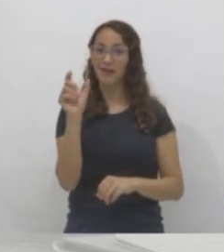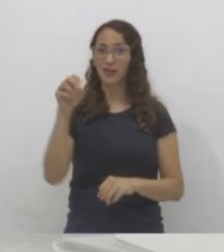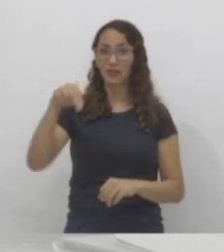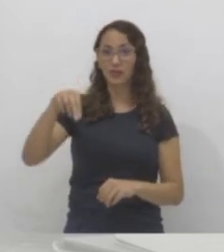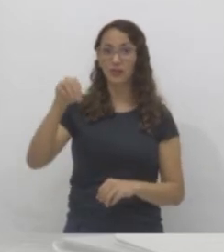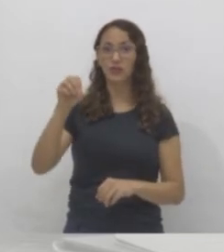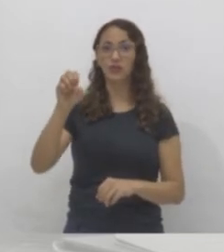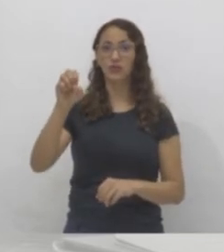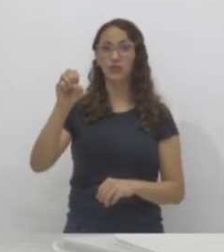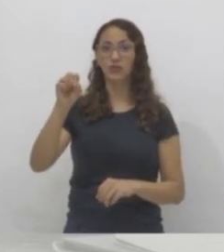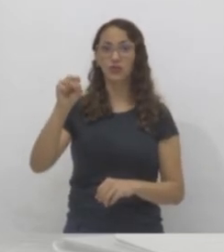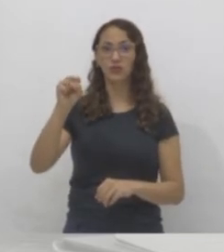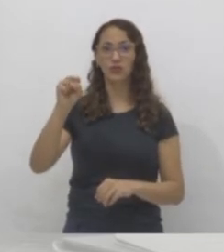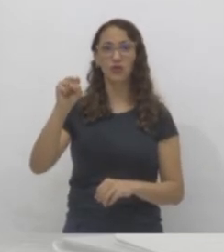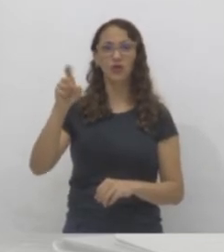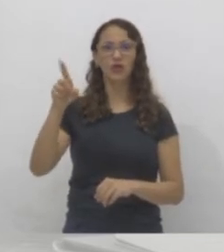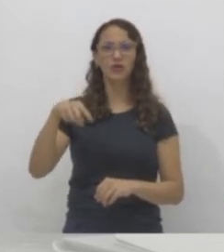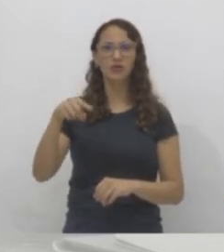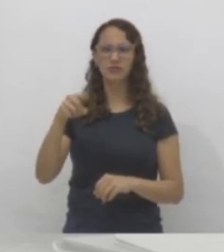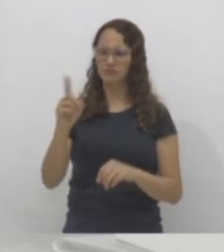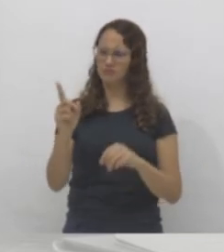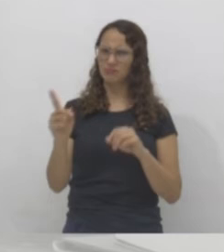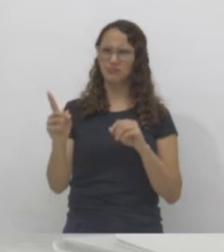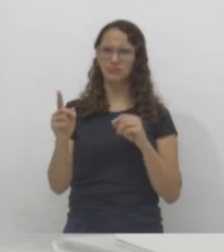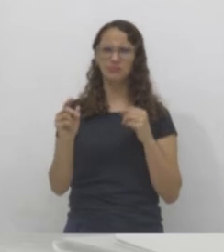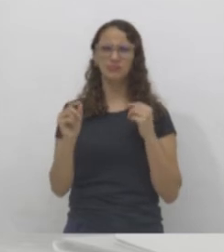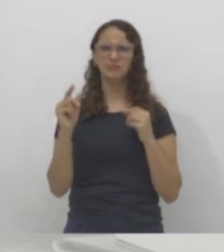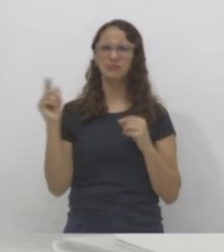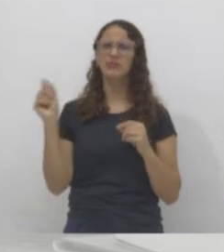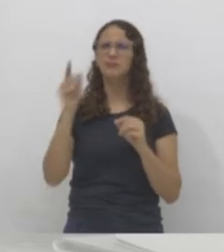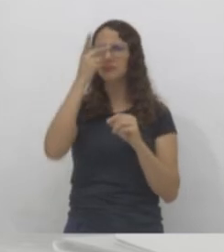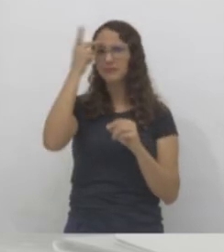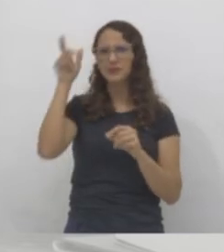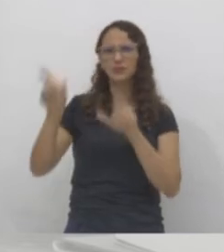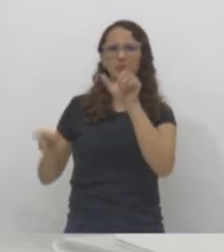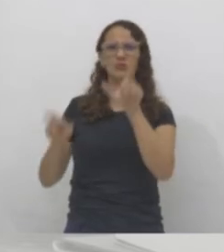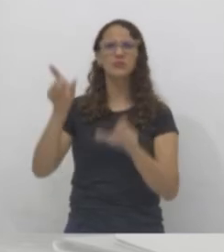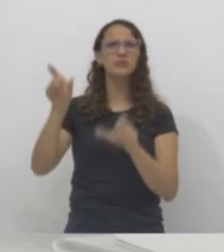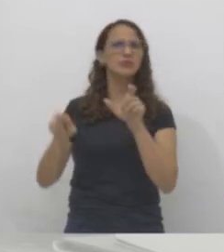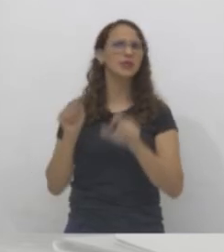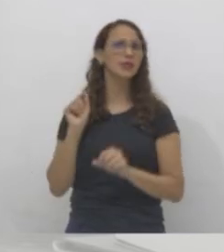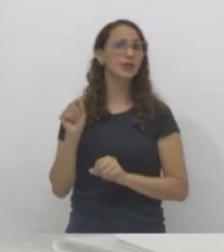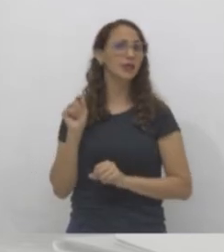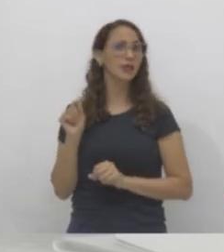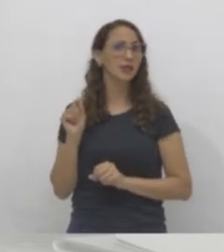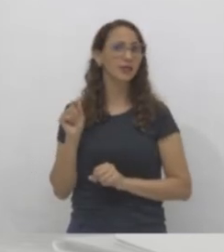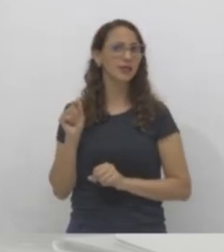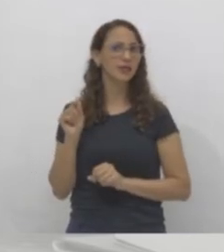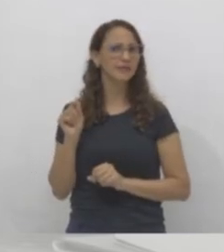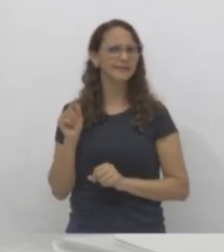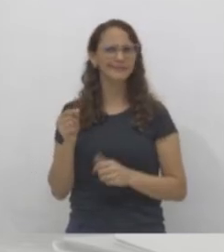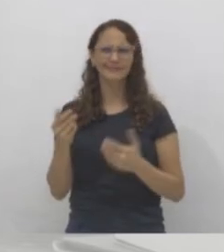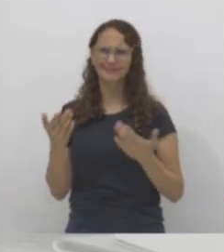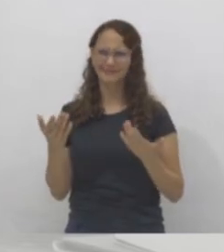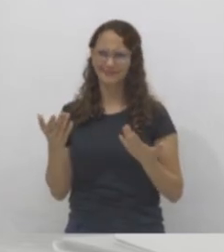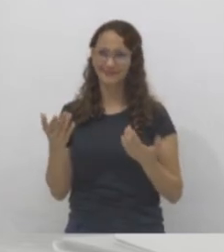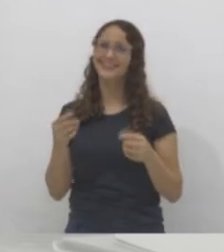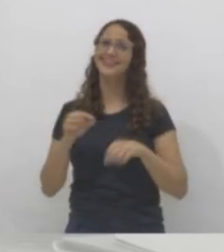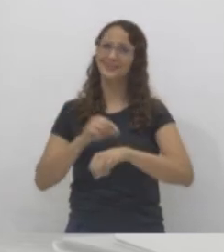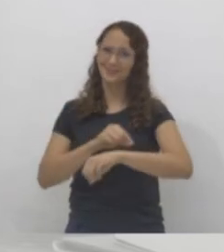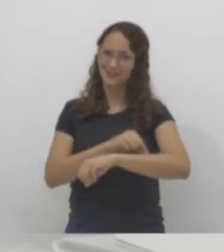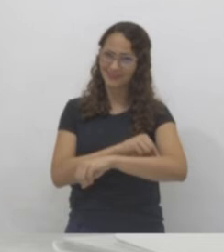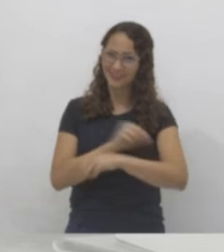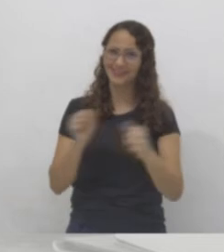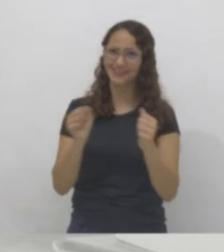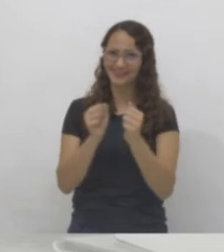destaque? O que você acha que a palavra nós está se referindo? Está se referindo à formiguinha e ao